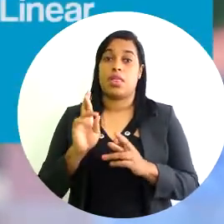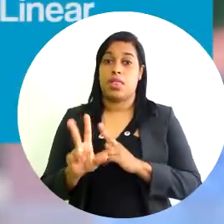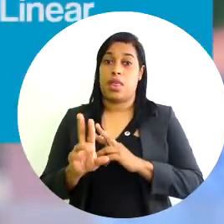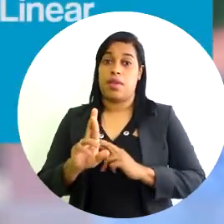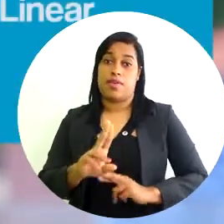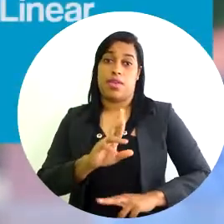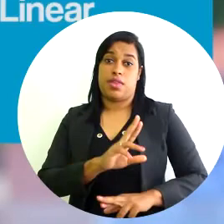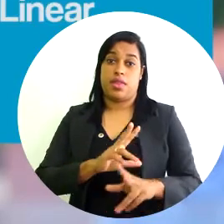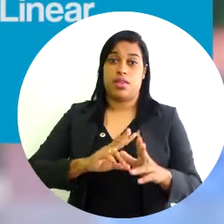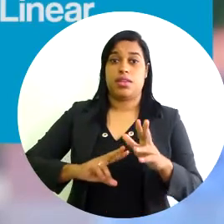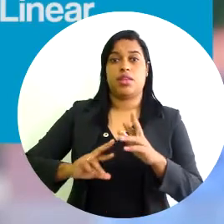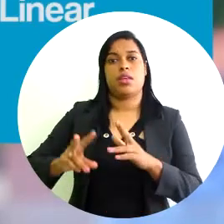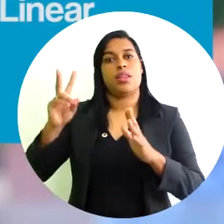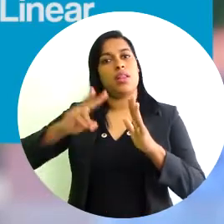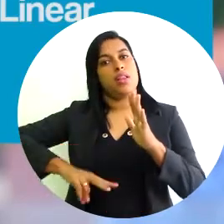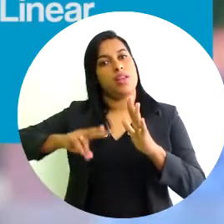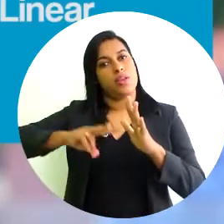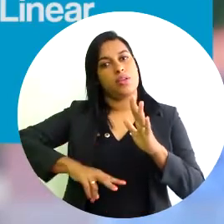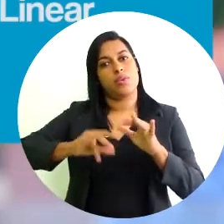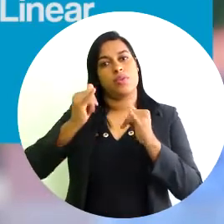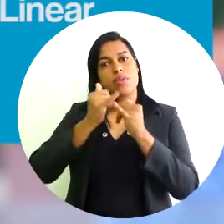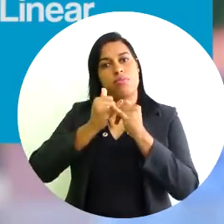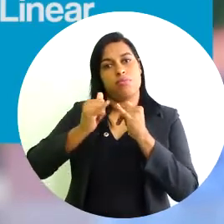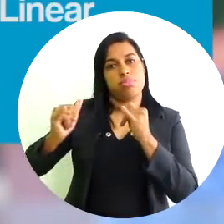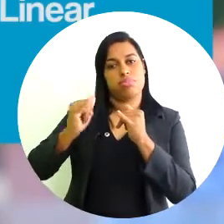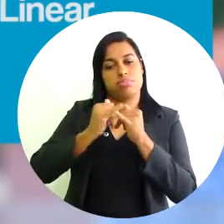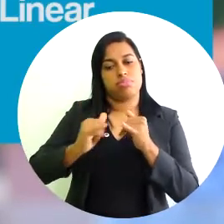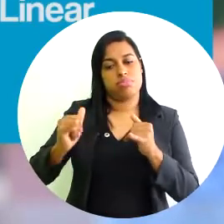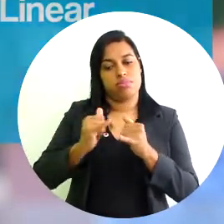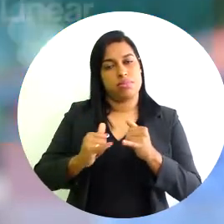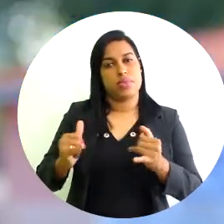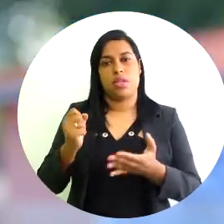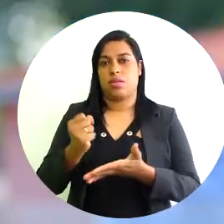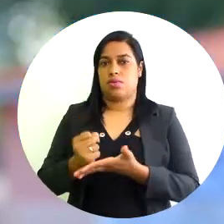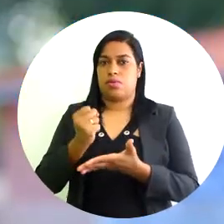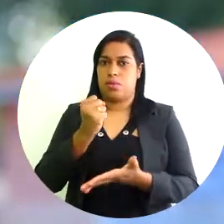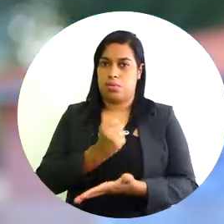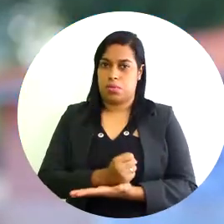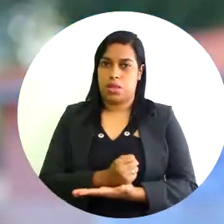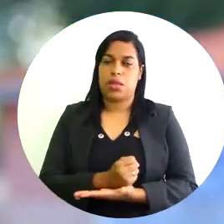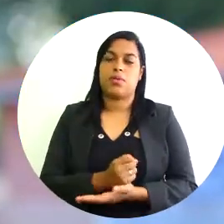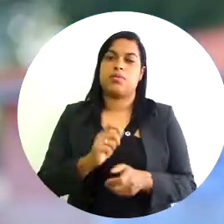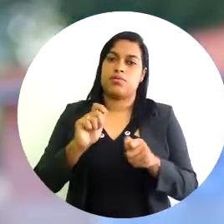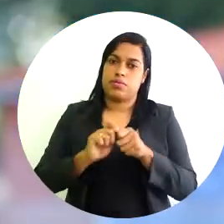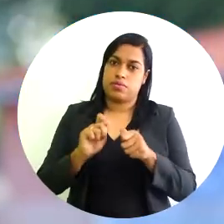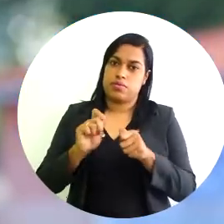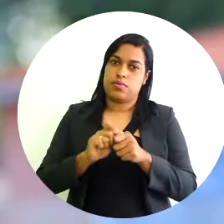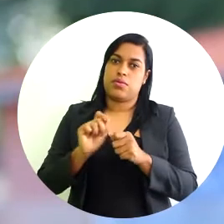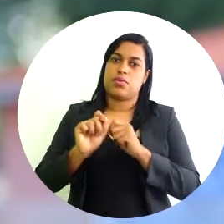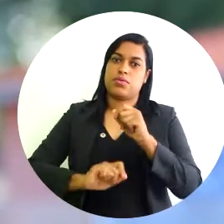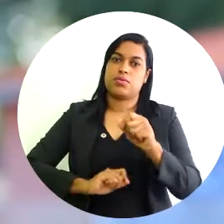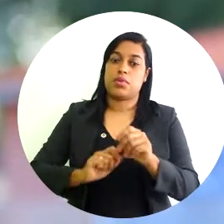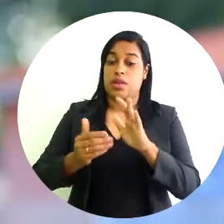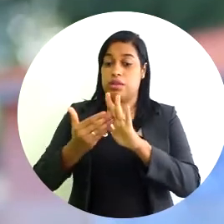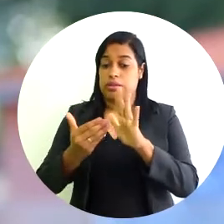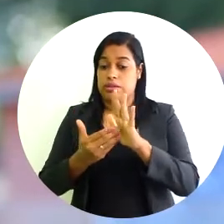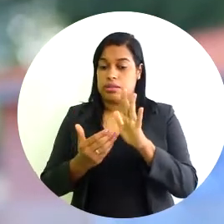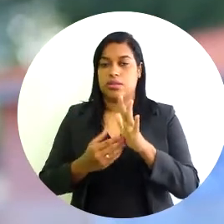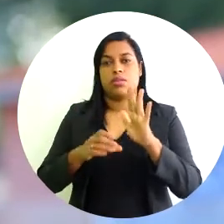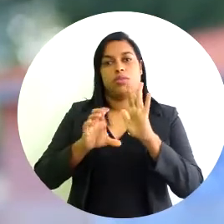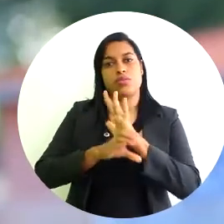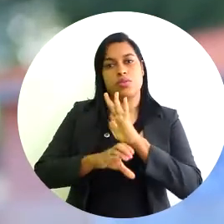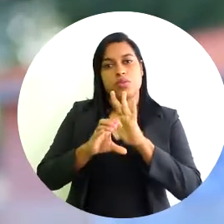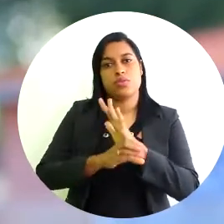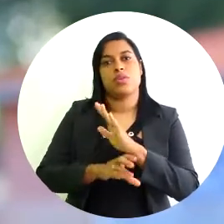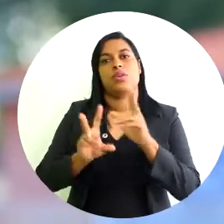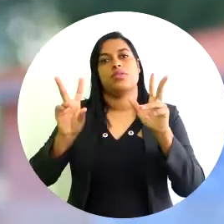leitura linear. Quando a gente faz uma leitura de um documento, a gente vai fazer a extração dos conceitos, a extração